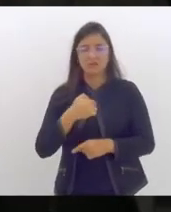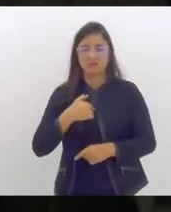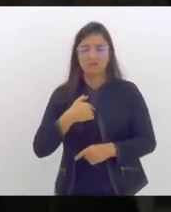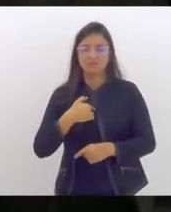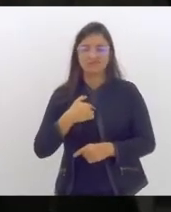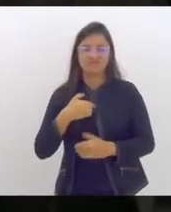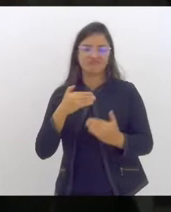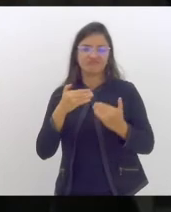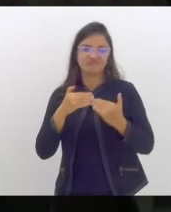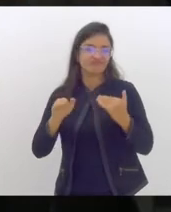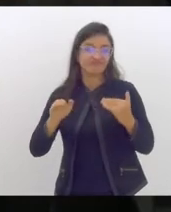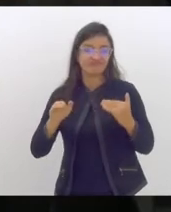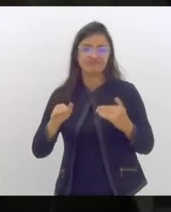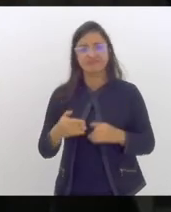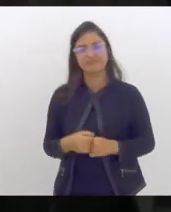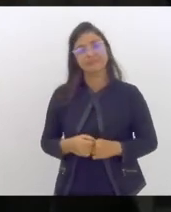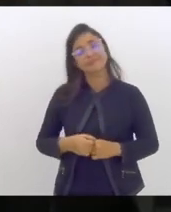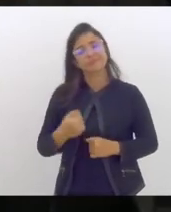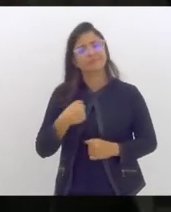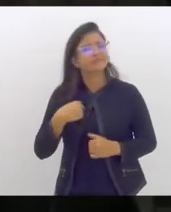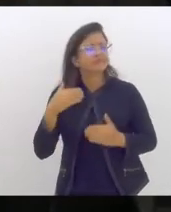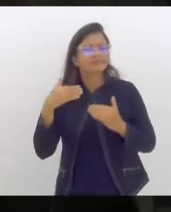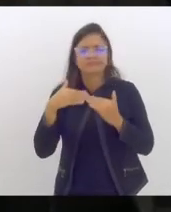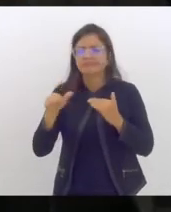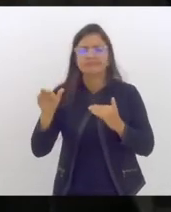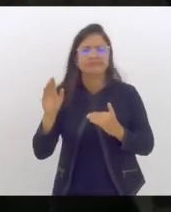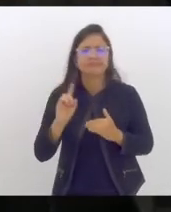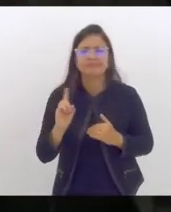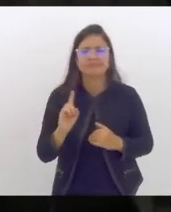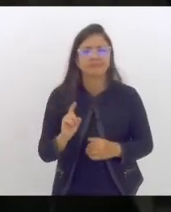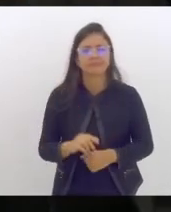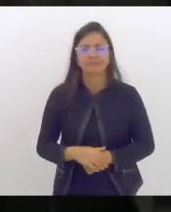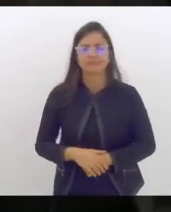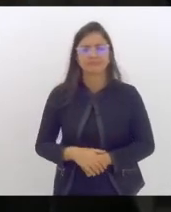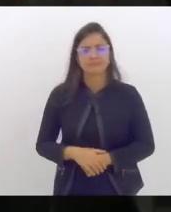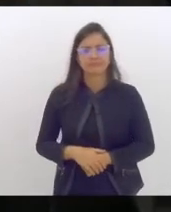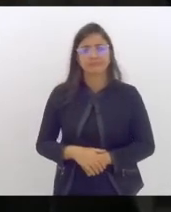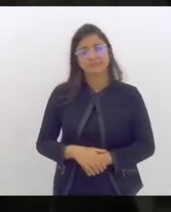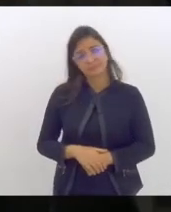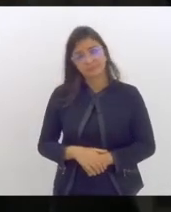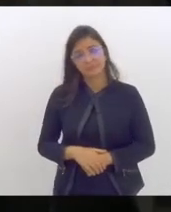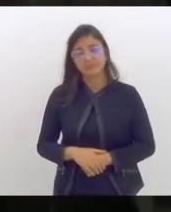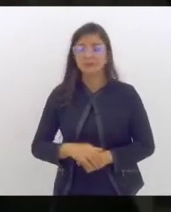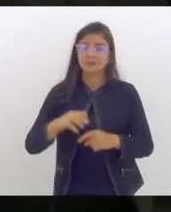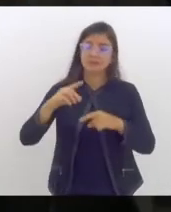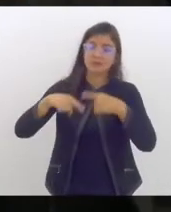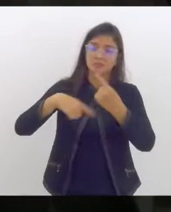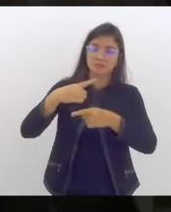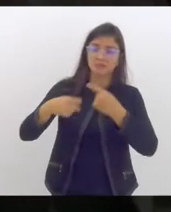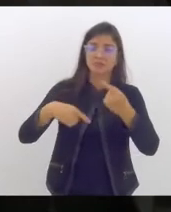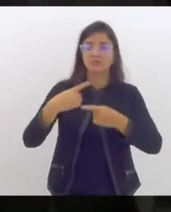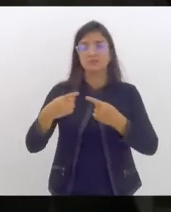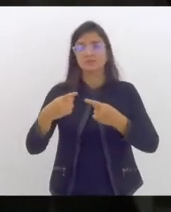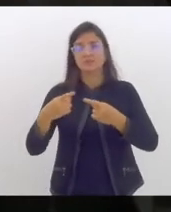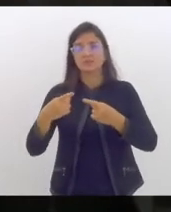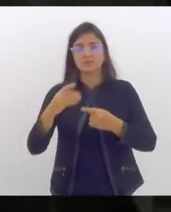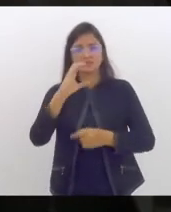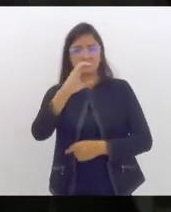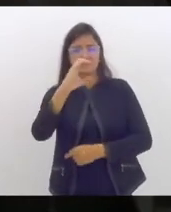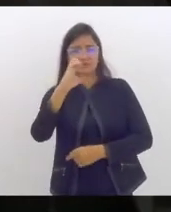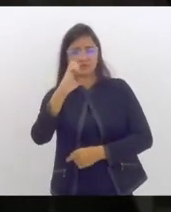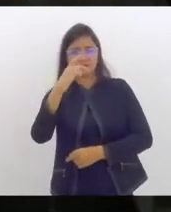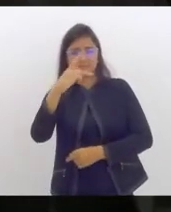dessa total discordância associa-se esse grande escândalo, que é o escândalo da CEPERJ.